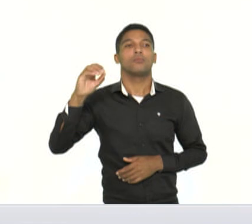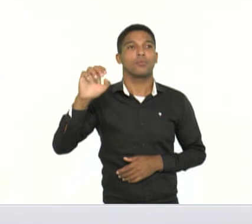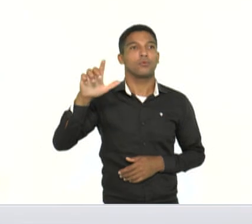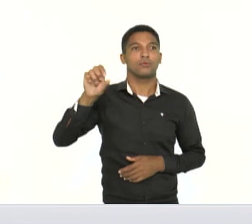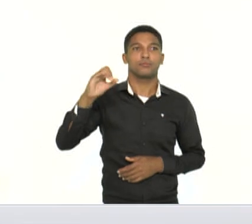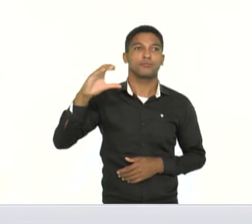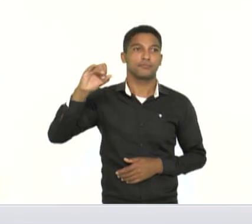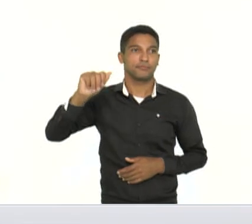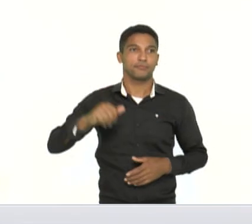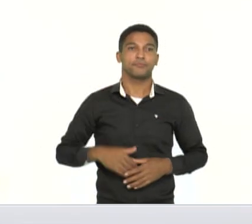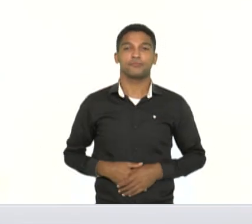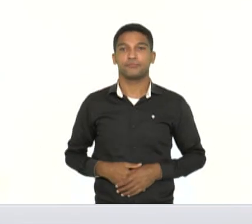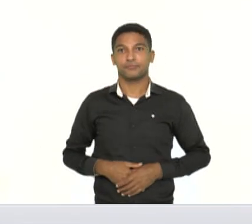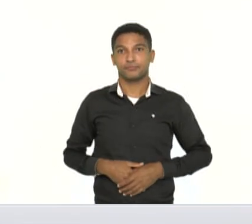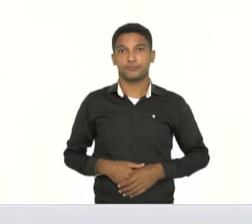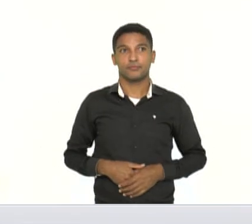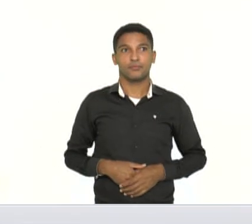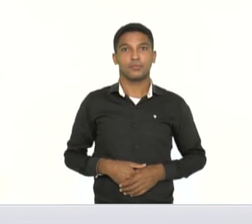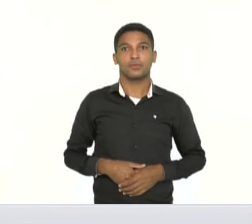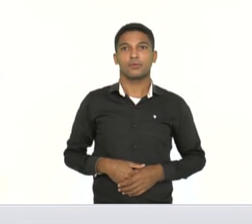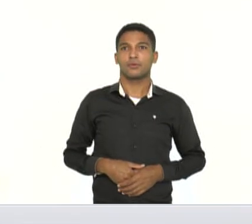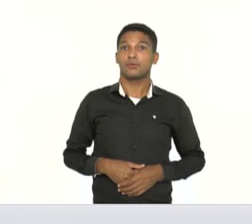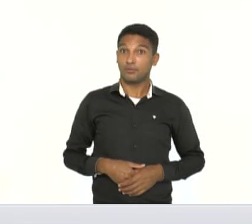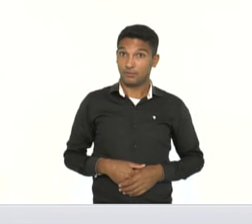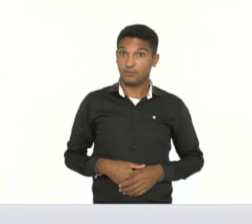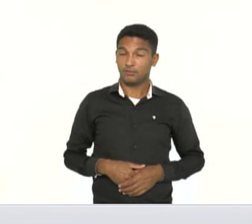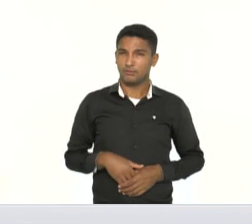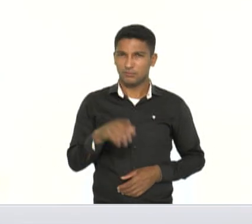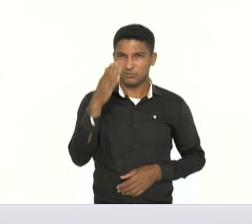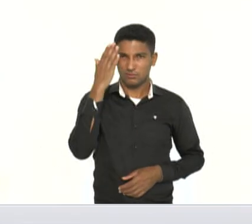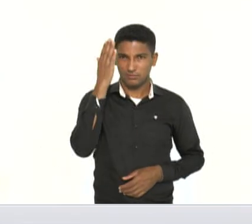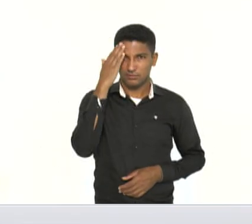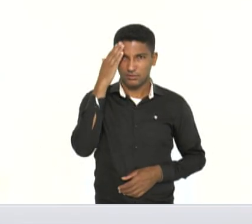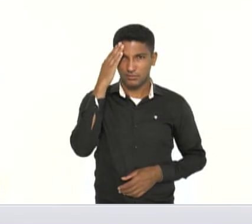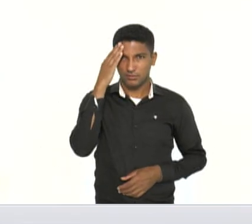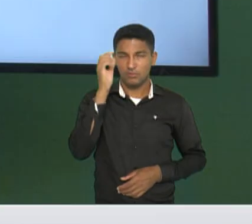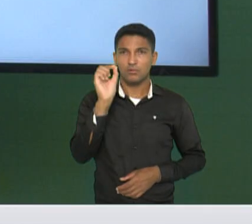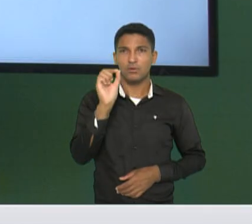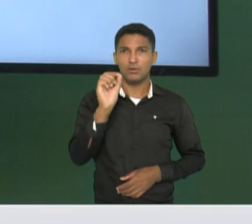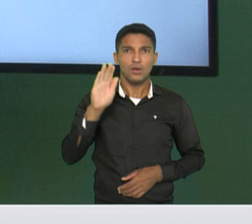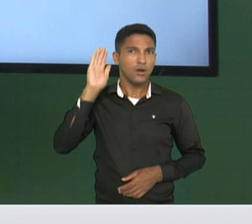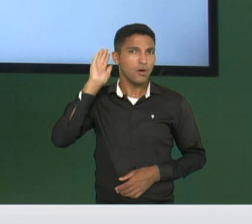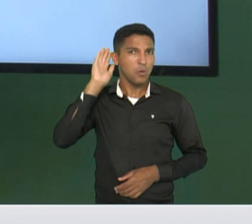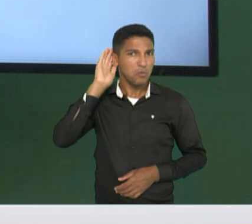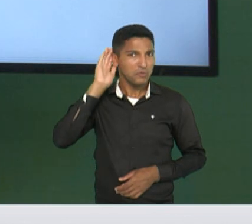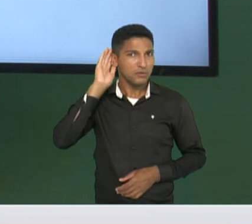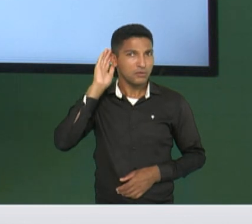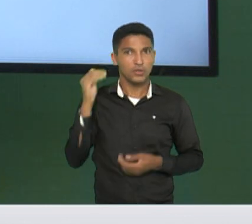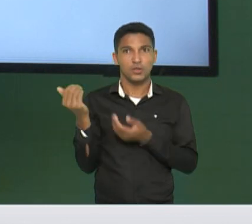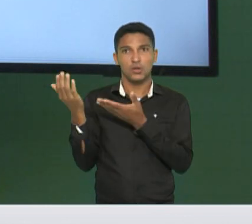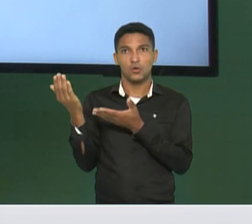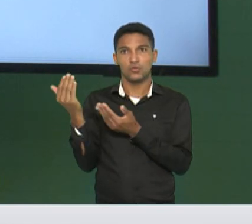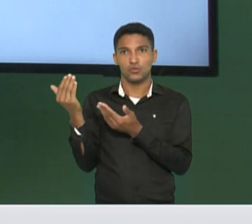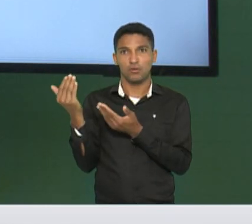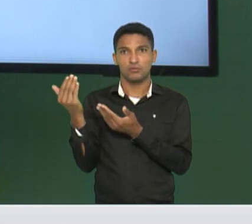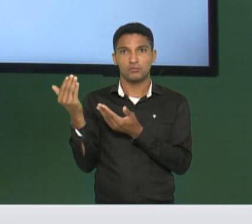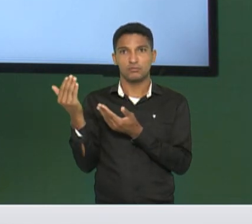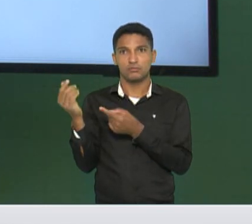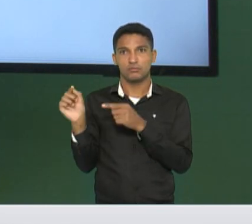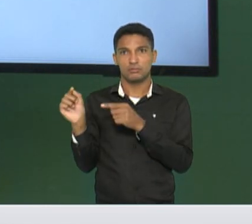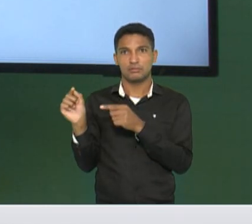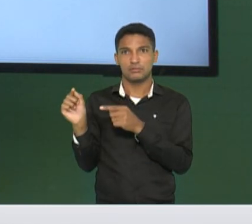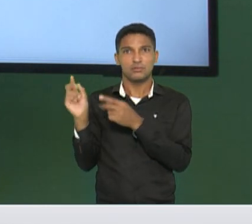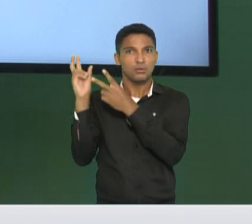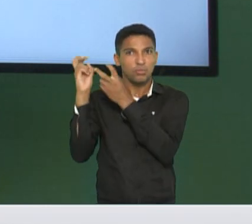Ouvir é uma parte importante do dia a dia. Sabia disso? Pois é, né? Adolescente não gosta muito de ouvir, né? Gosta